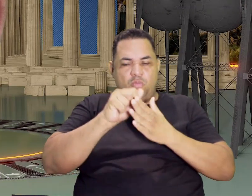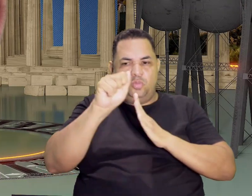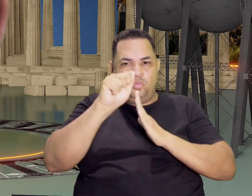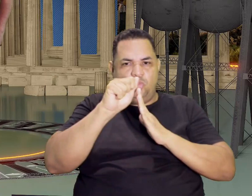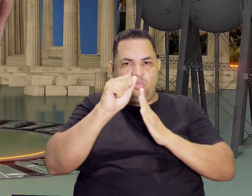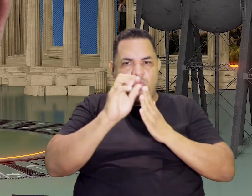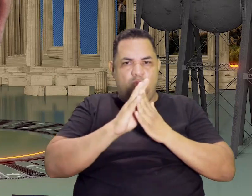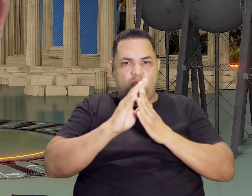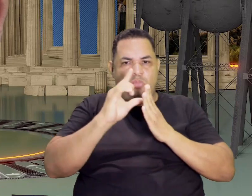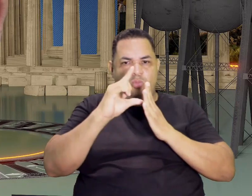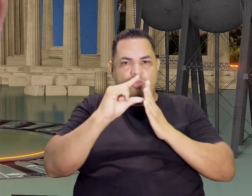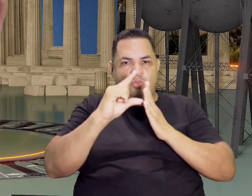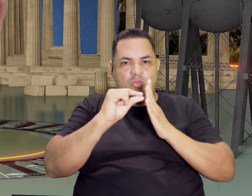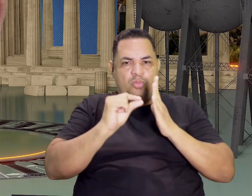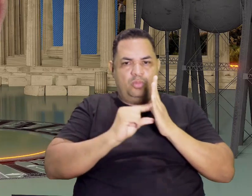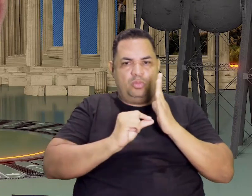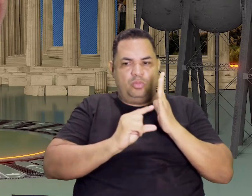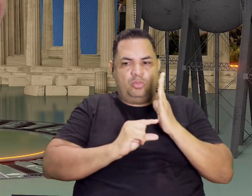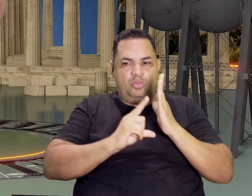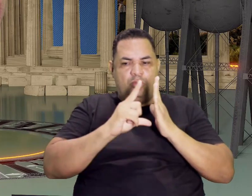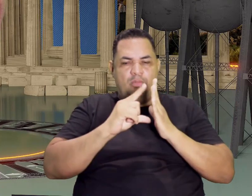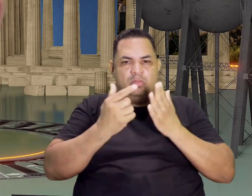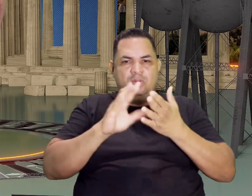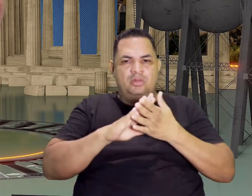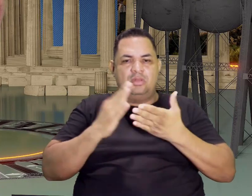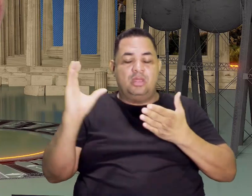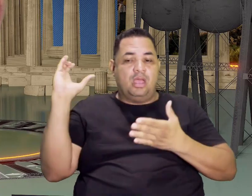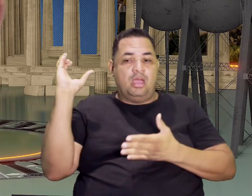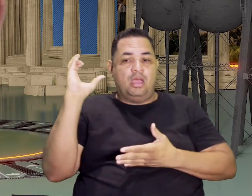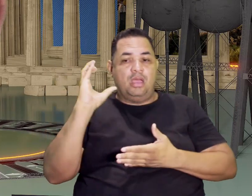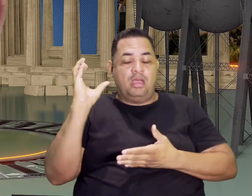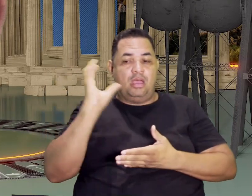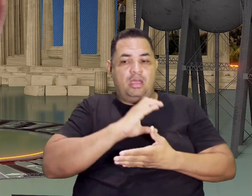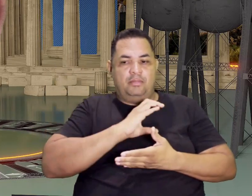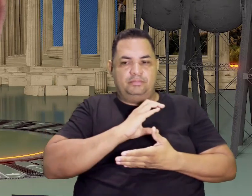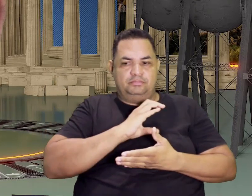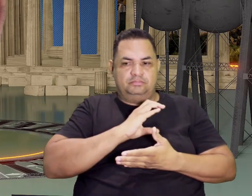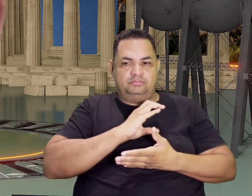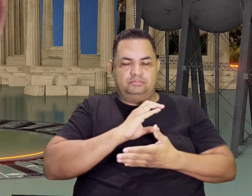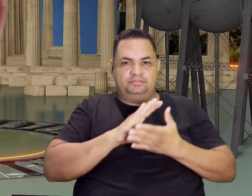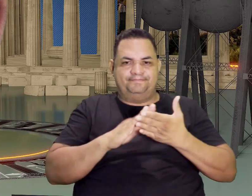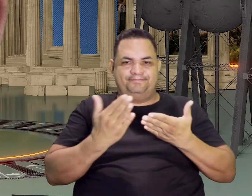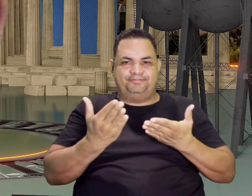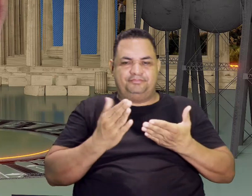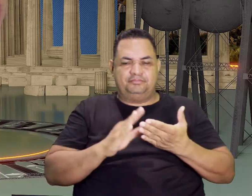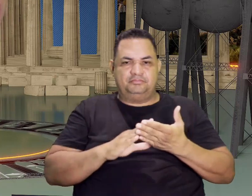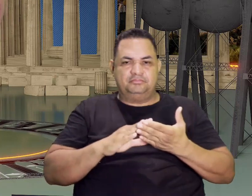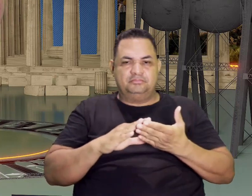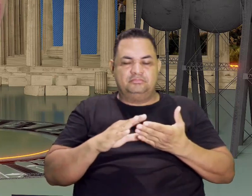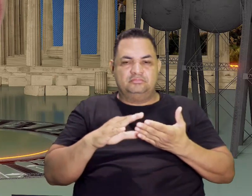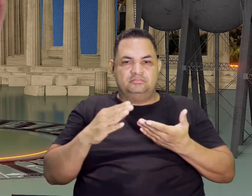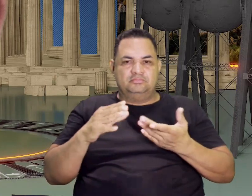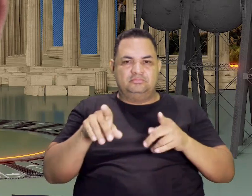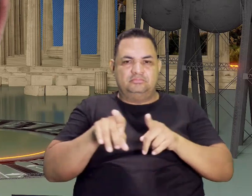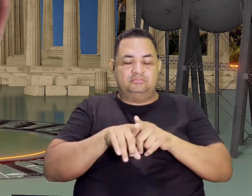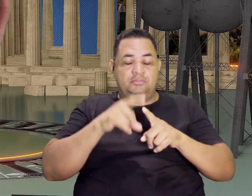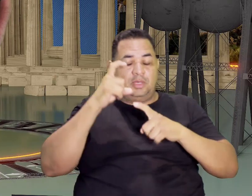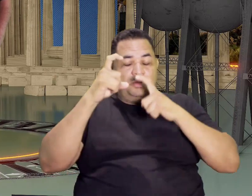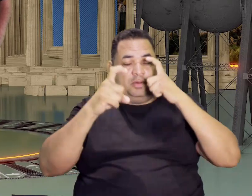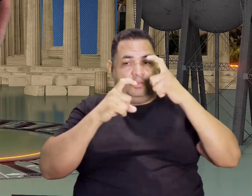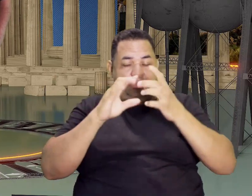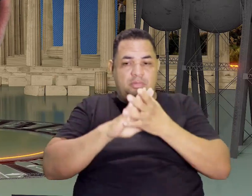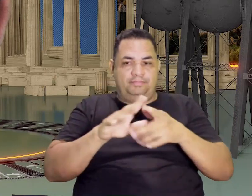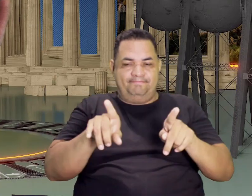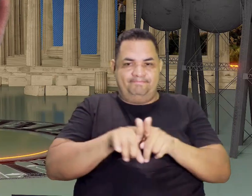assim. Aí ela vai produzir, inclusive rápido. Então, assim, ela nos preocupa também, tá? Nessa